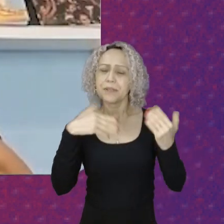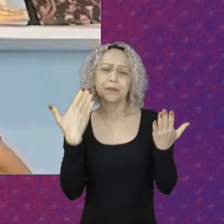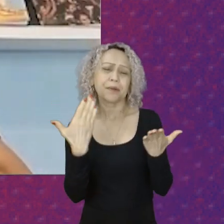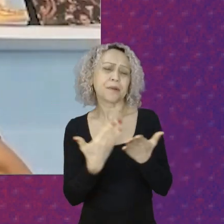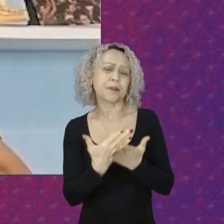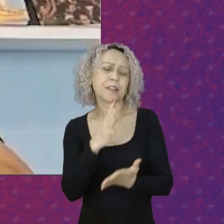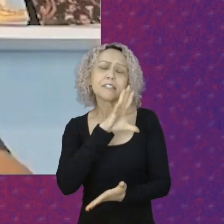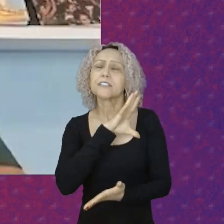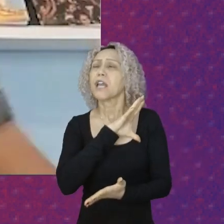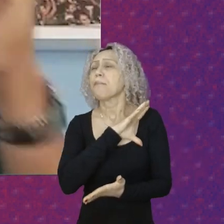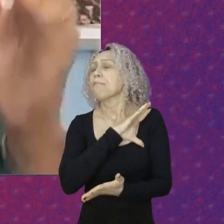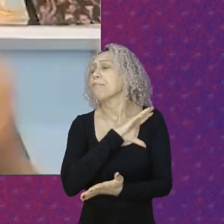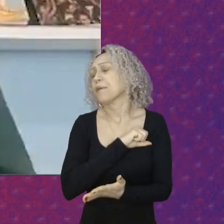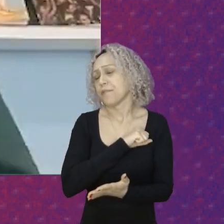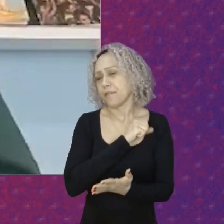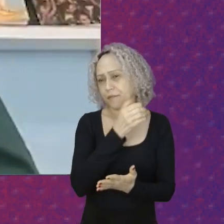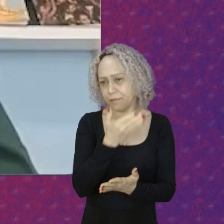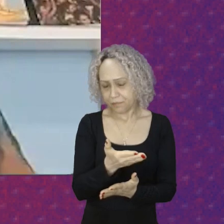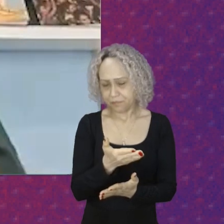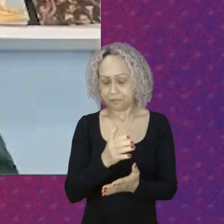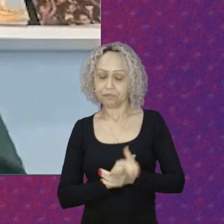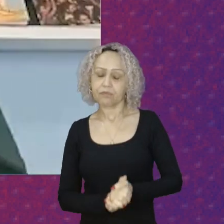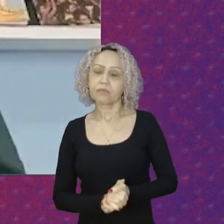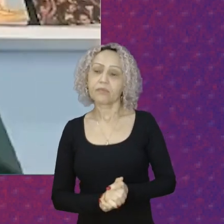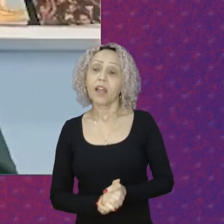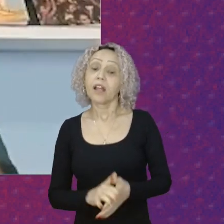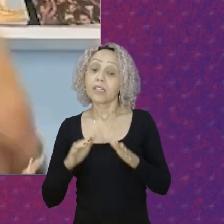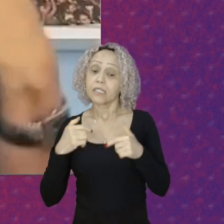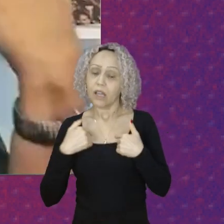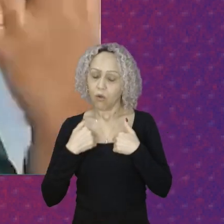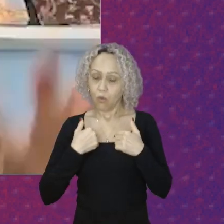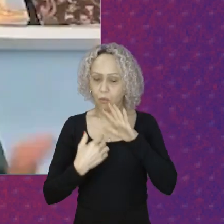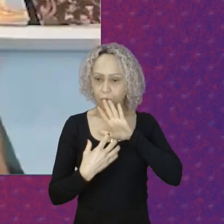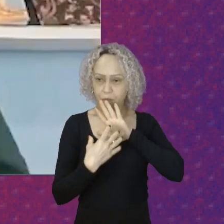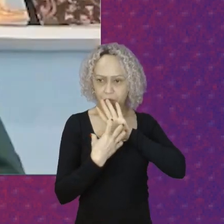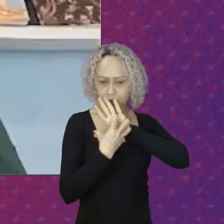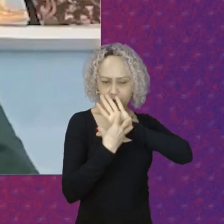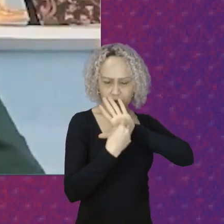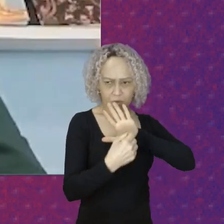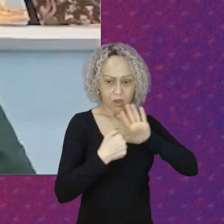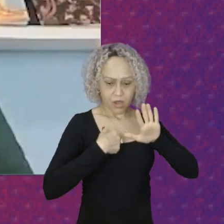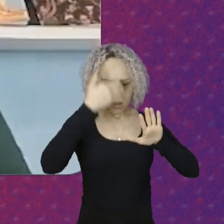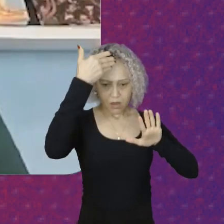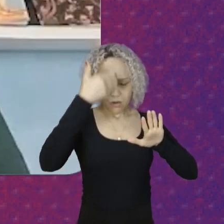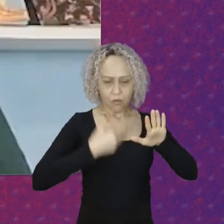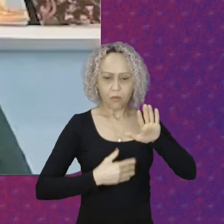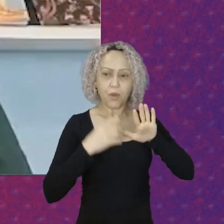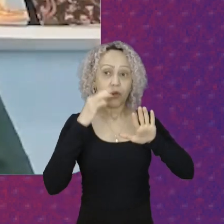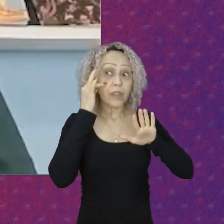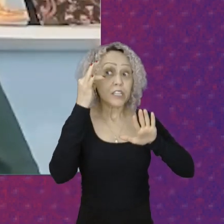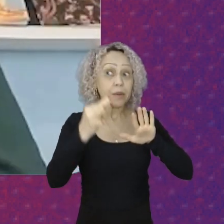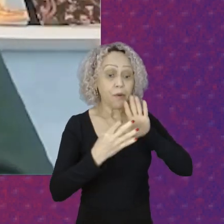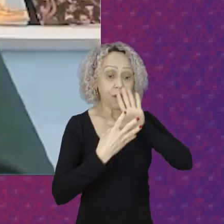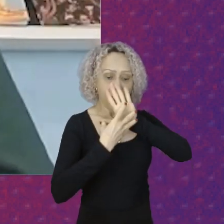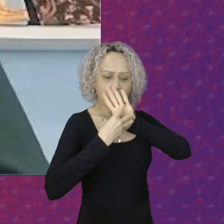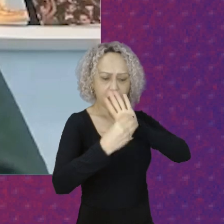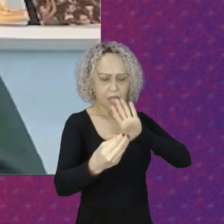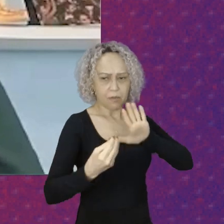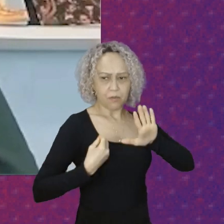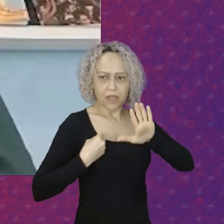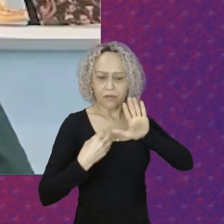faço. Eu tenho que mostrar, pelo meu exemplo, pela minha condução de vida, o que